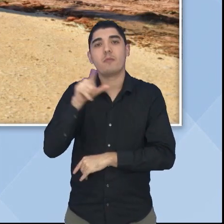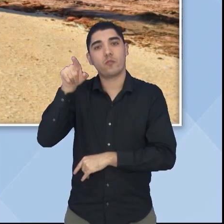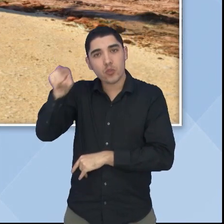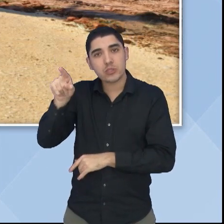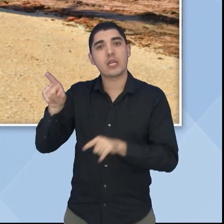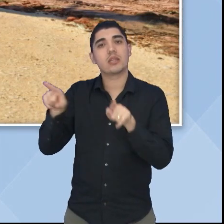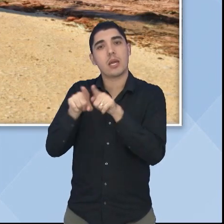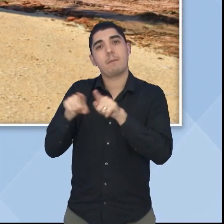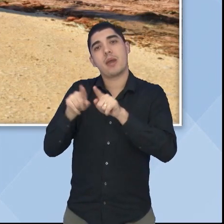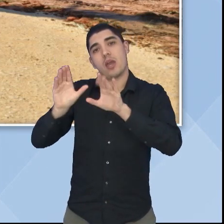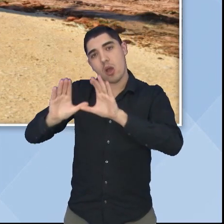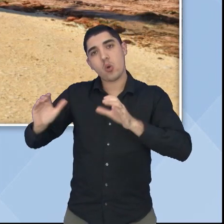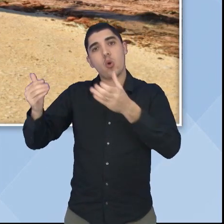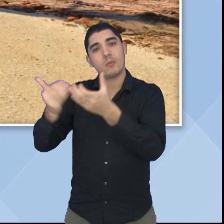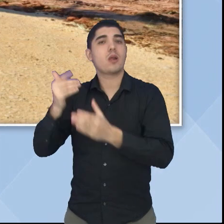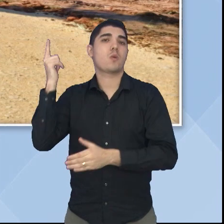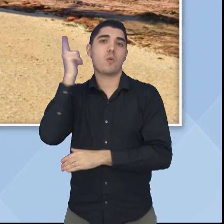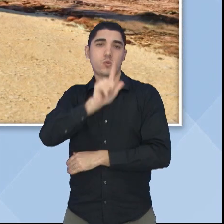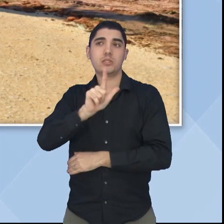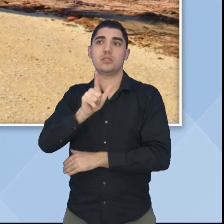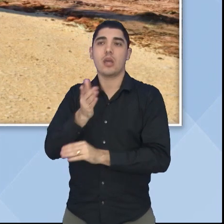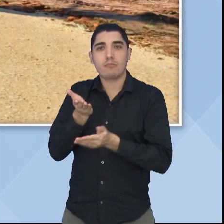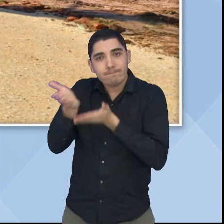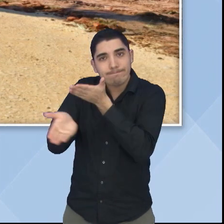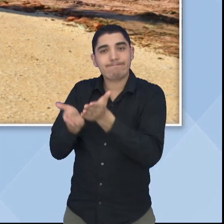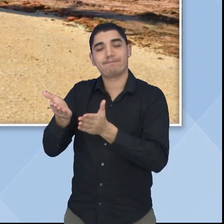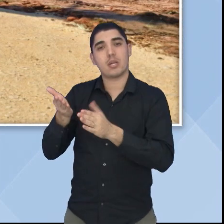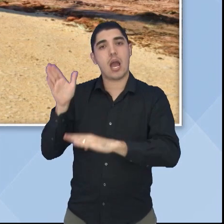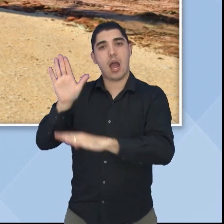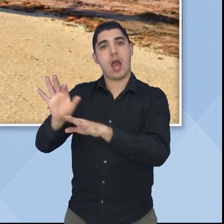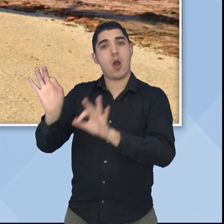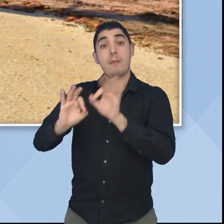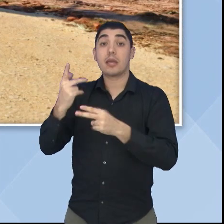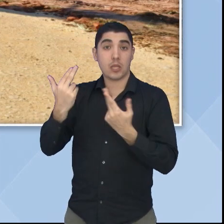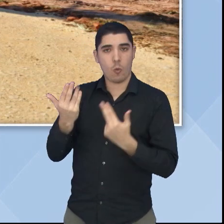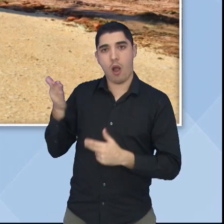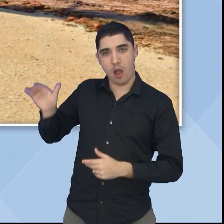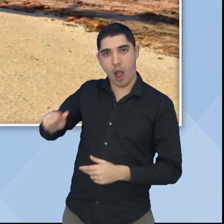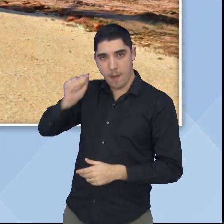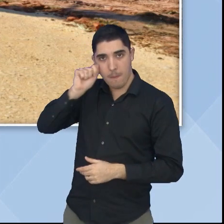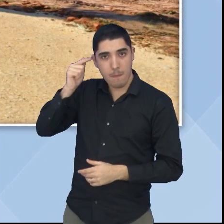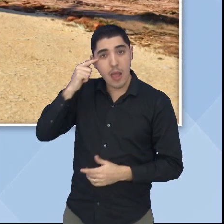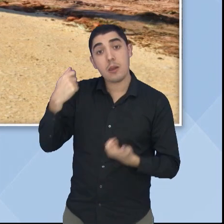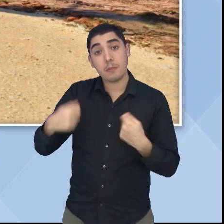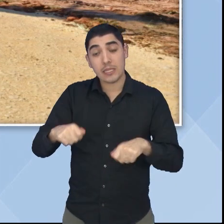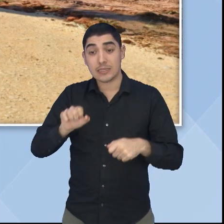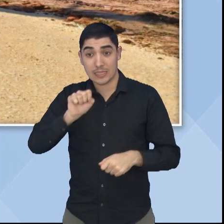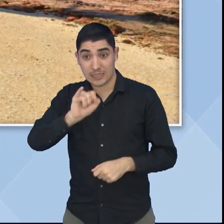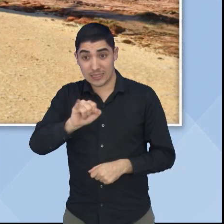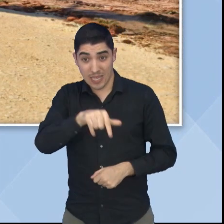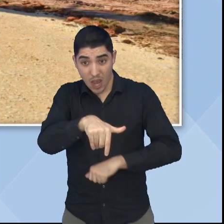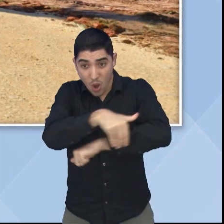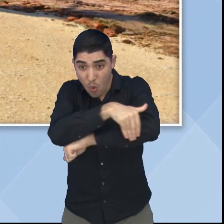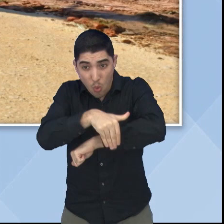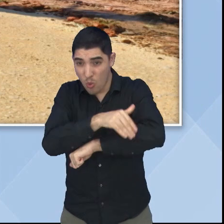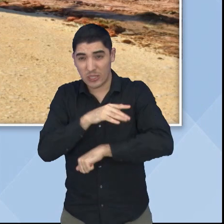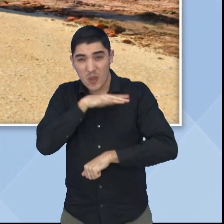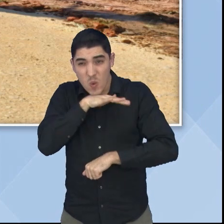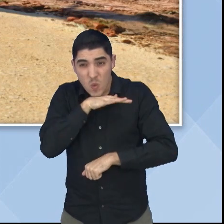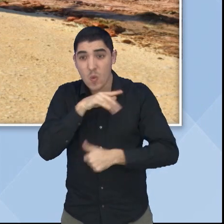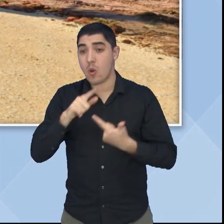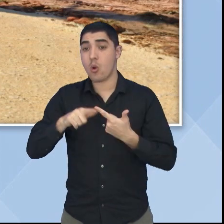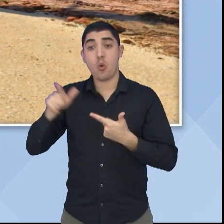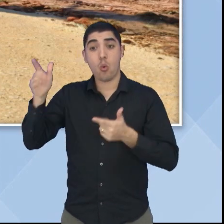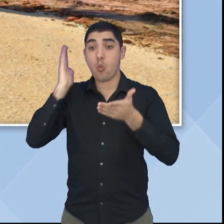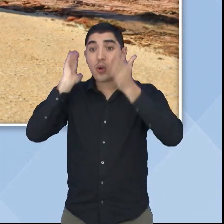ser atendida, porque precisa, como foi dito pela vereadora, se a rua não estiver boa, o caminhão-pipa não